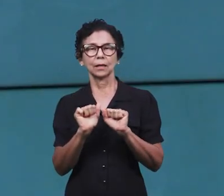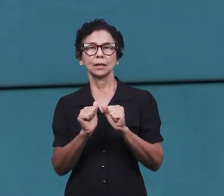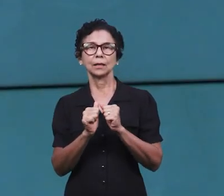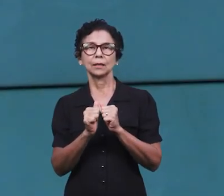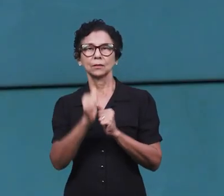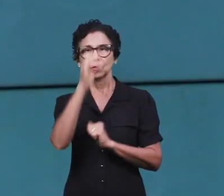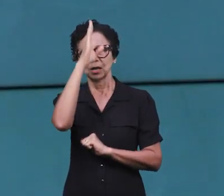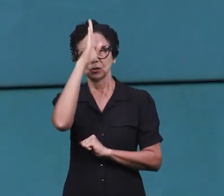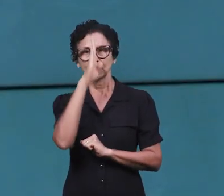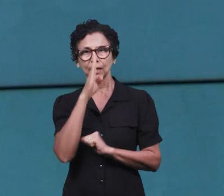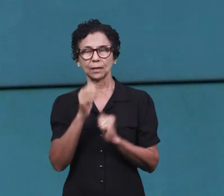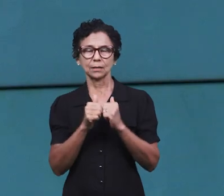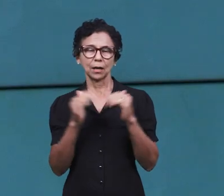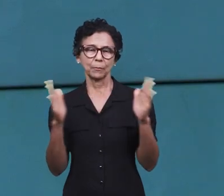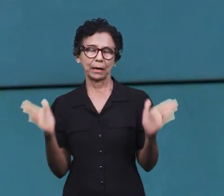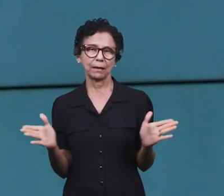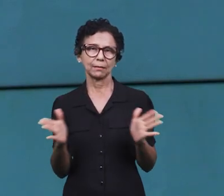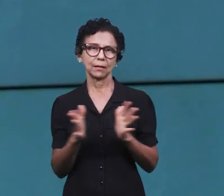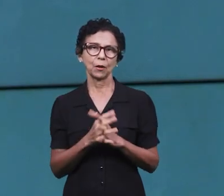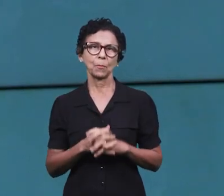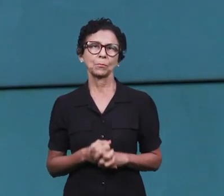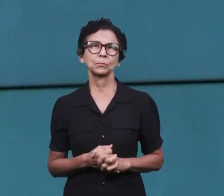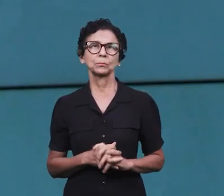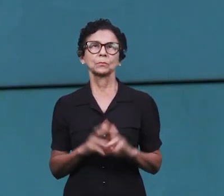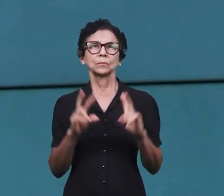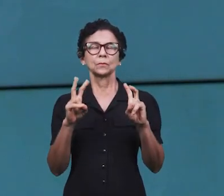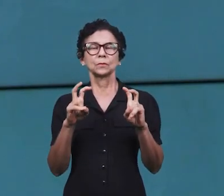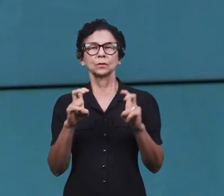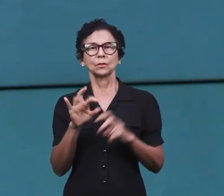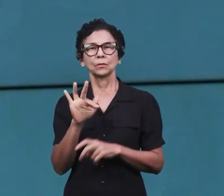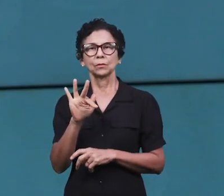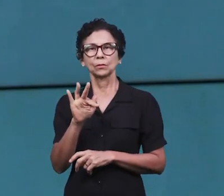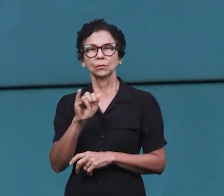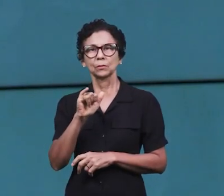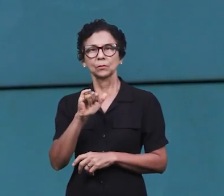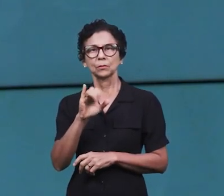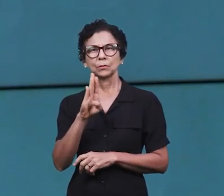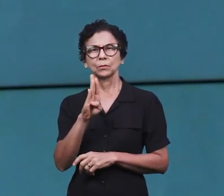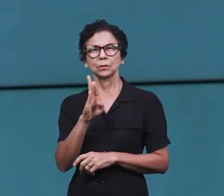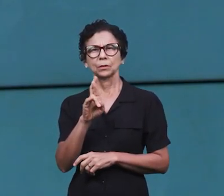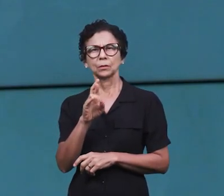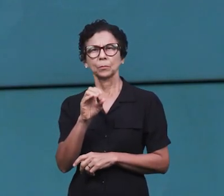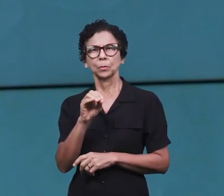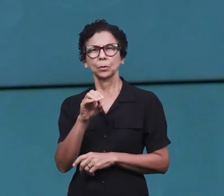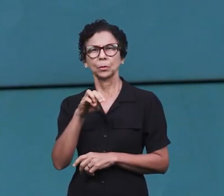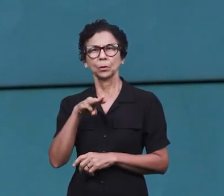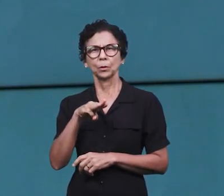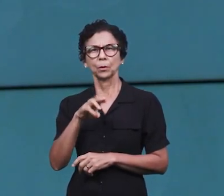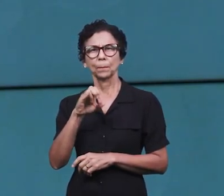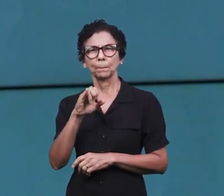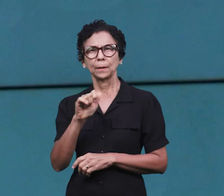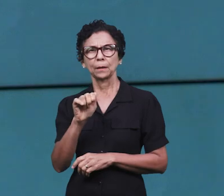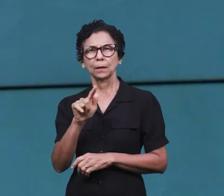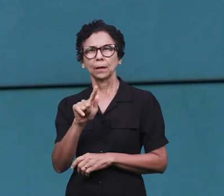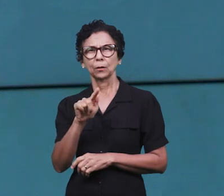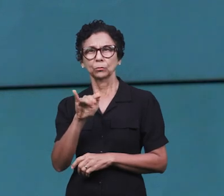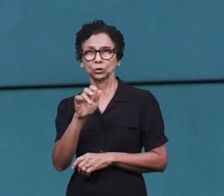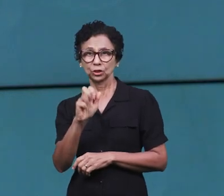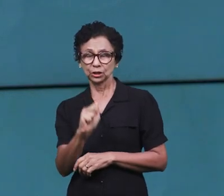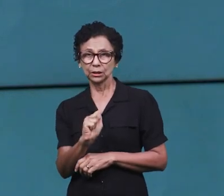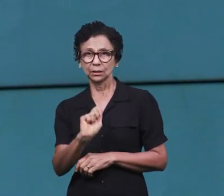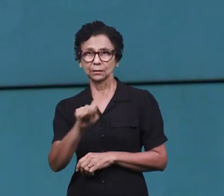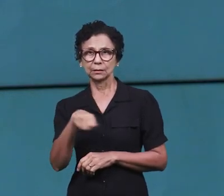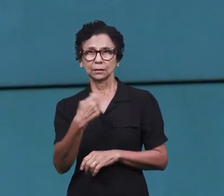no programa de hoje, irei falar sobre o tema fibromialgia. Você já ouviu falar? Vamos conhecer?